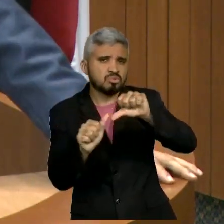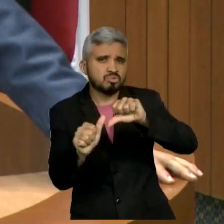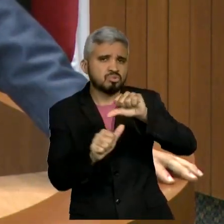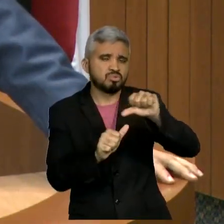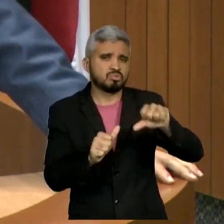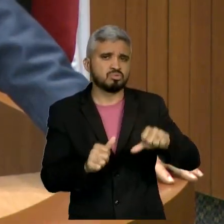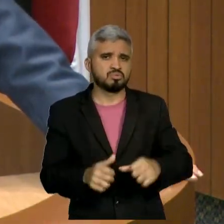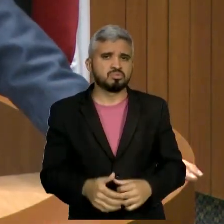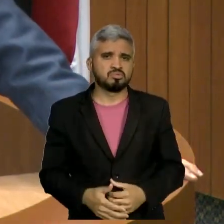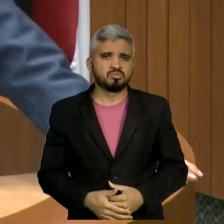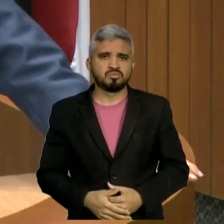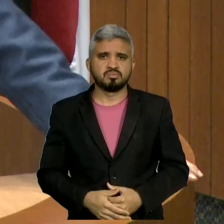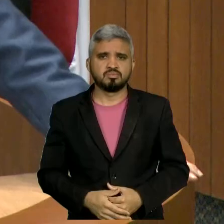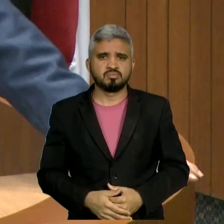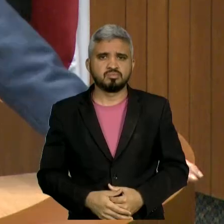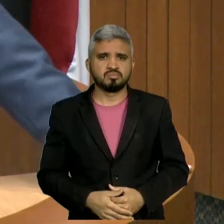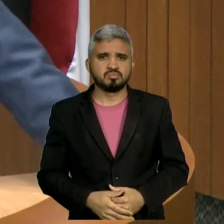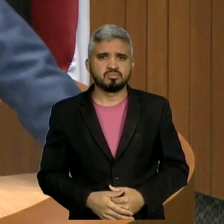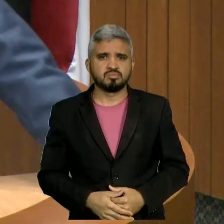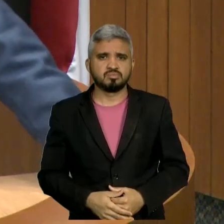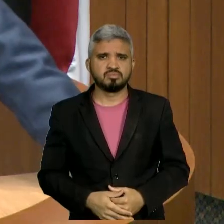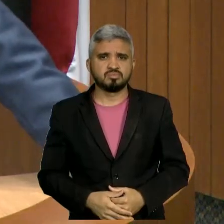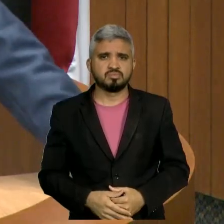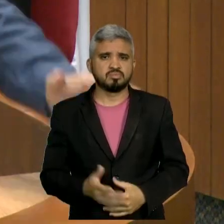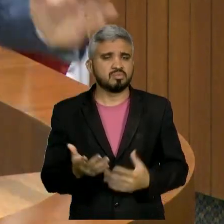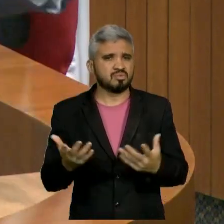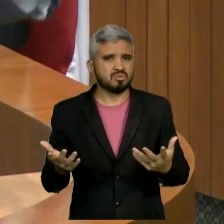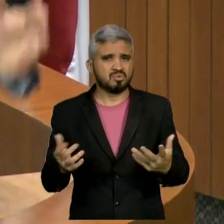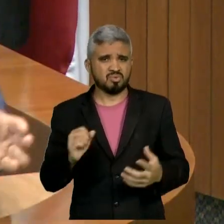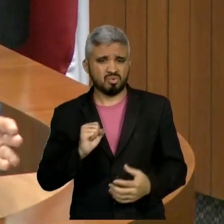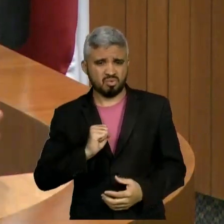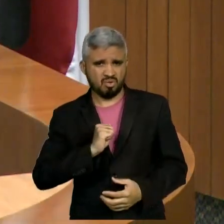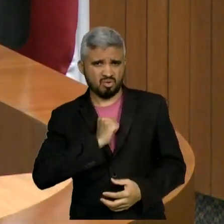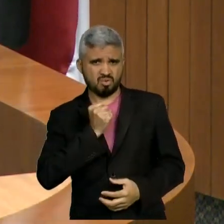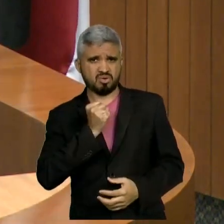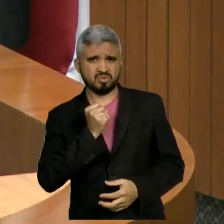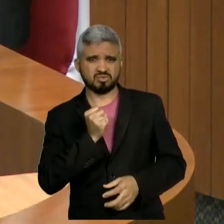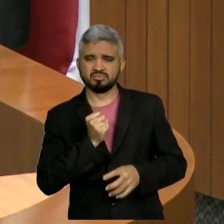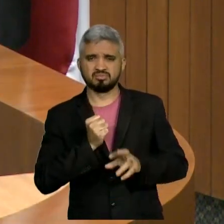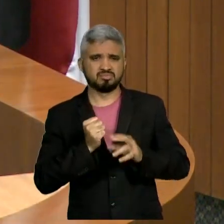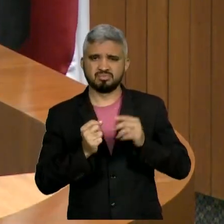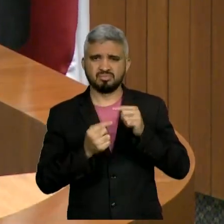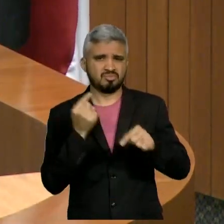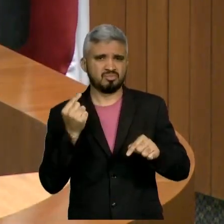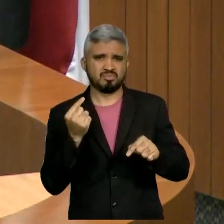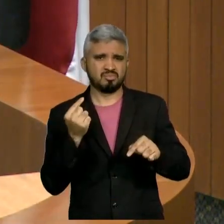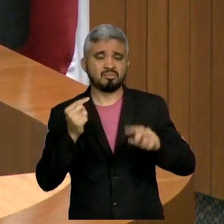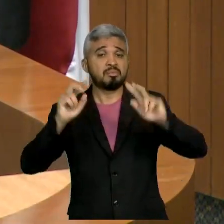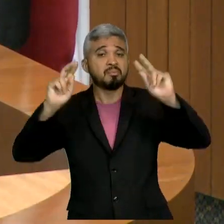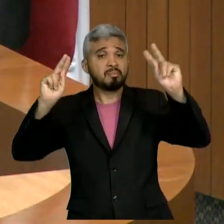prazer. Não cabe ódio, cabe paz.